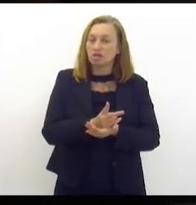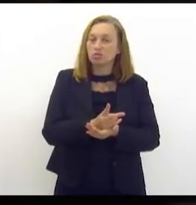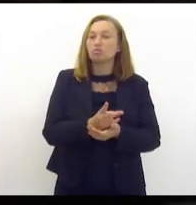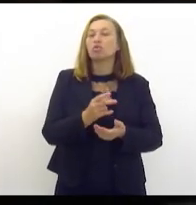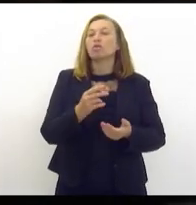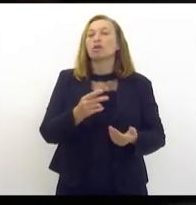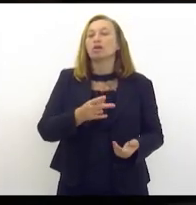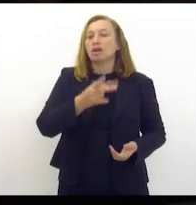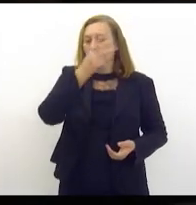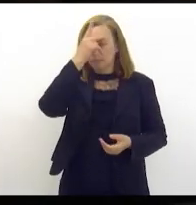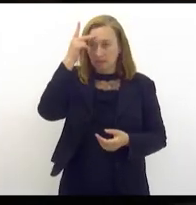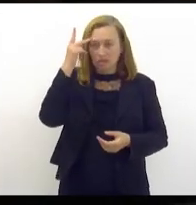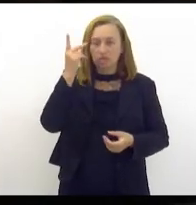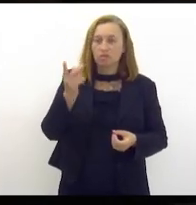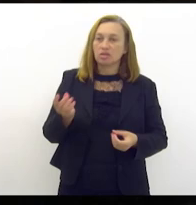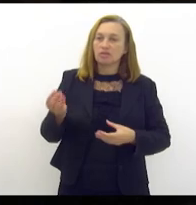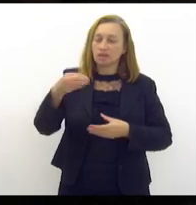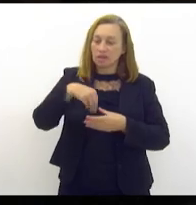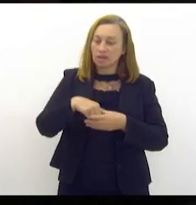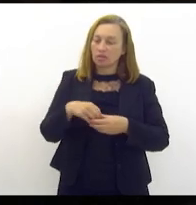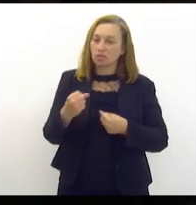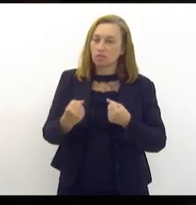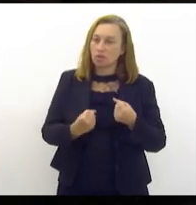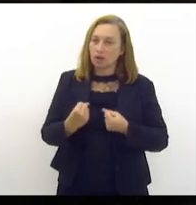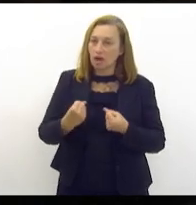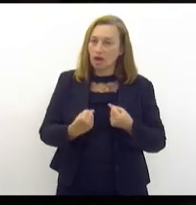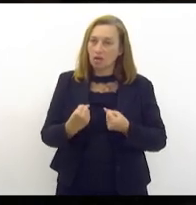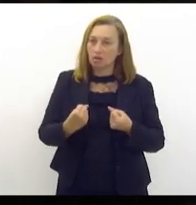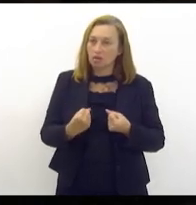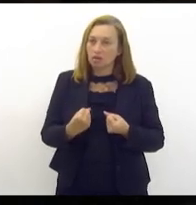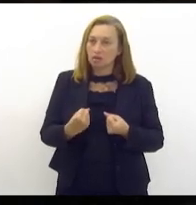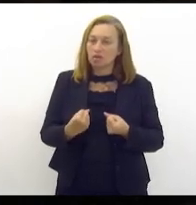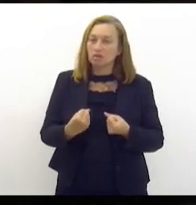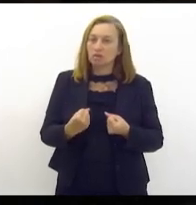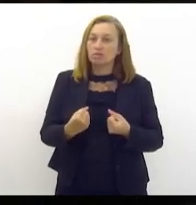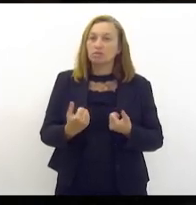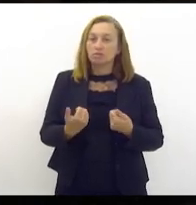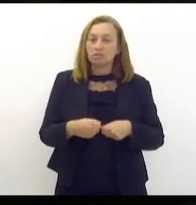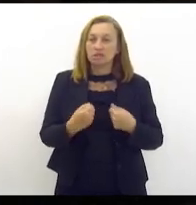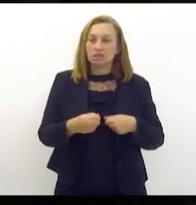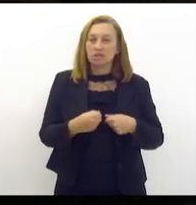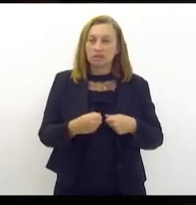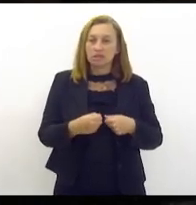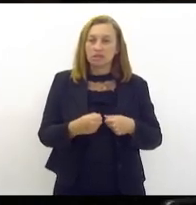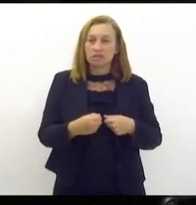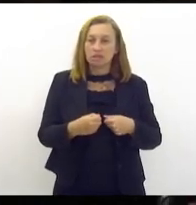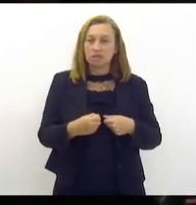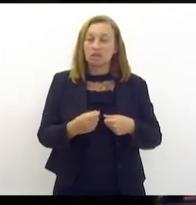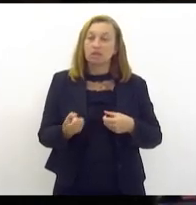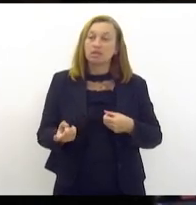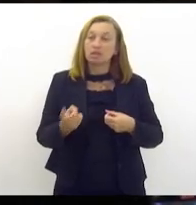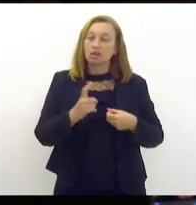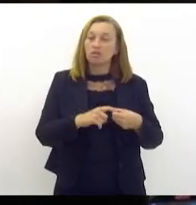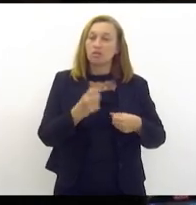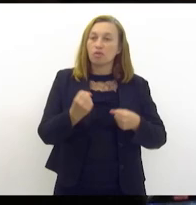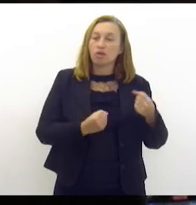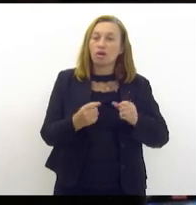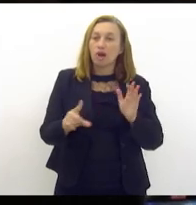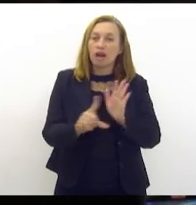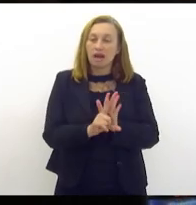estiver aparecer o dono do carro, o motorista, ele tem que descer do reboque. A lei também diz